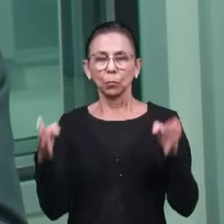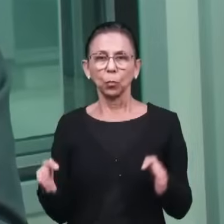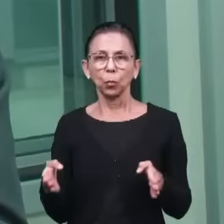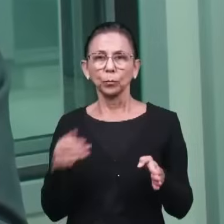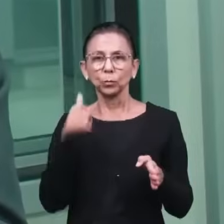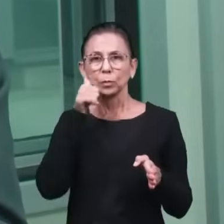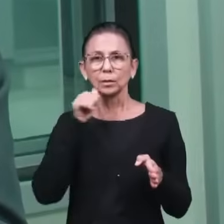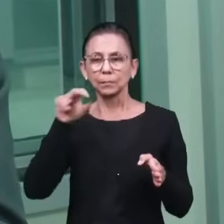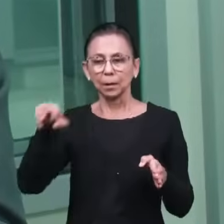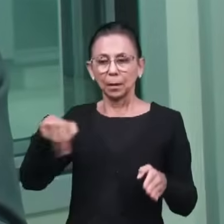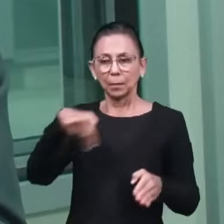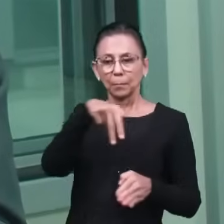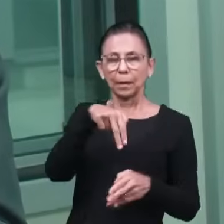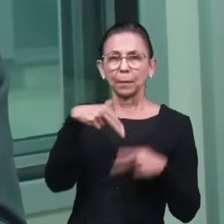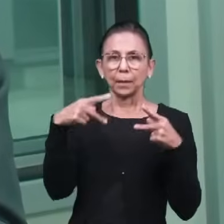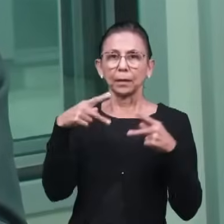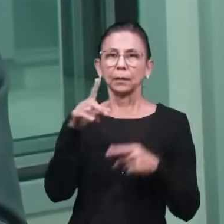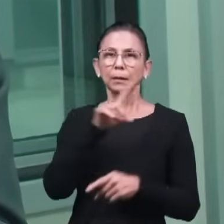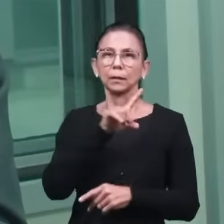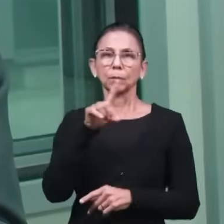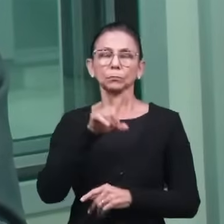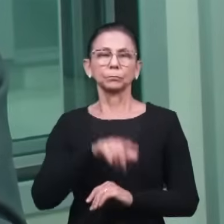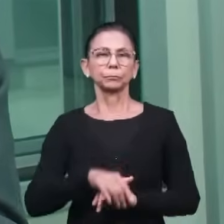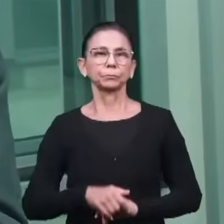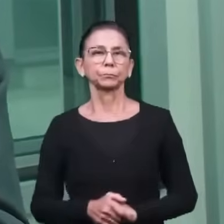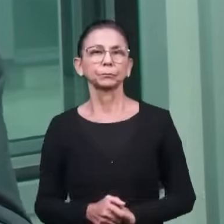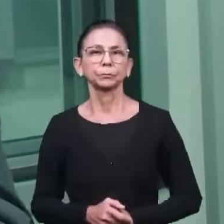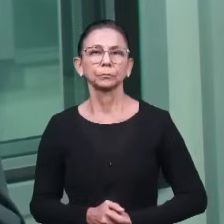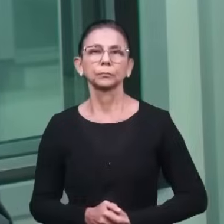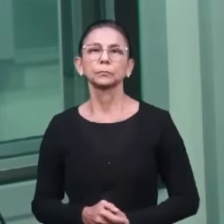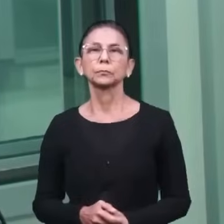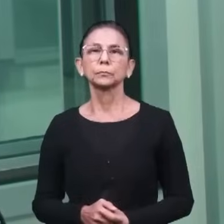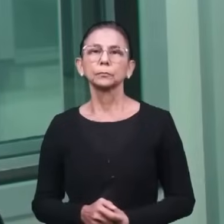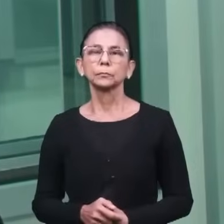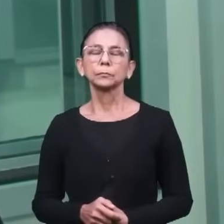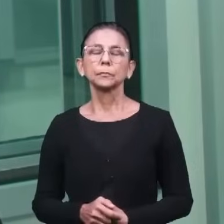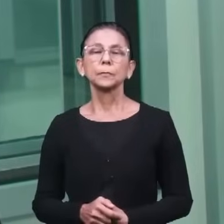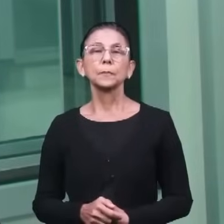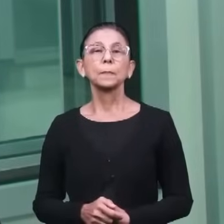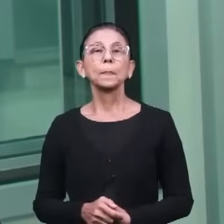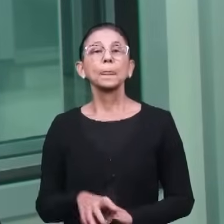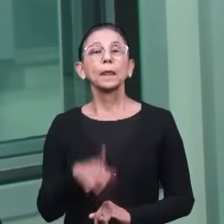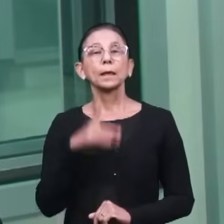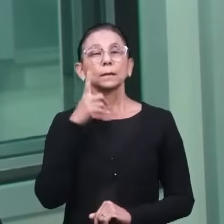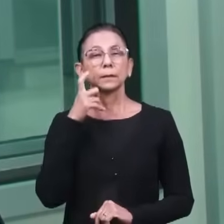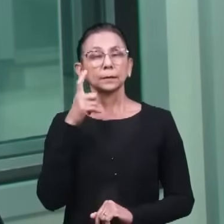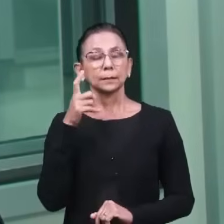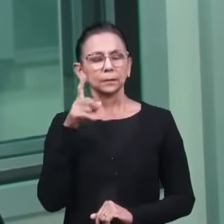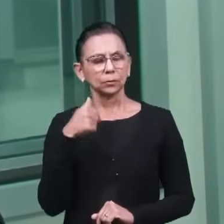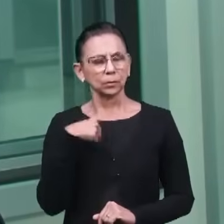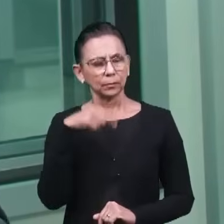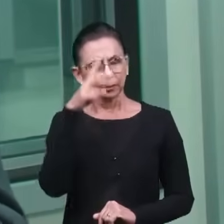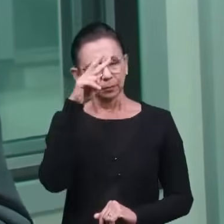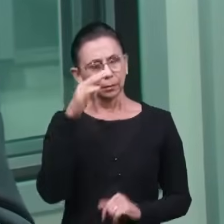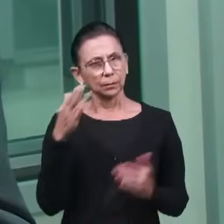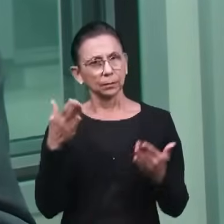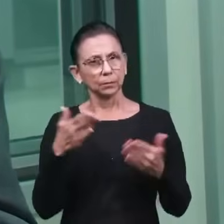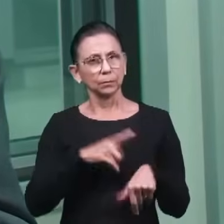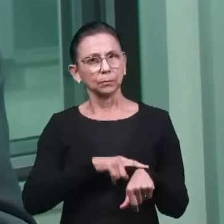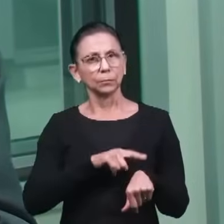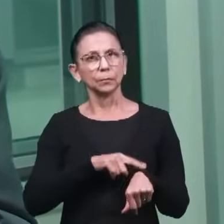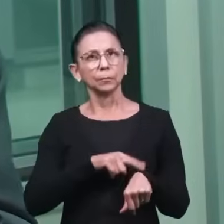anônimo, mas é um trabalho que tem muito valor. Interessante, eu estava aqui lembrando, José, falando contigo, quando você pega